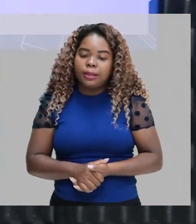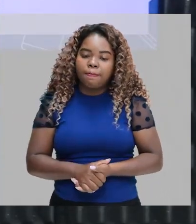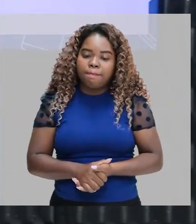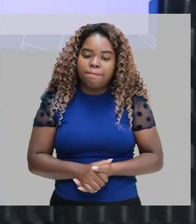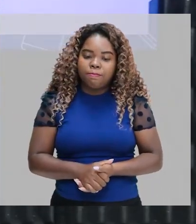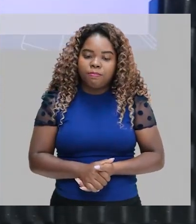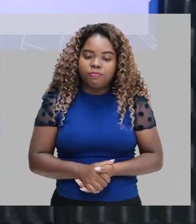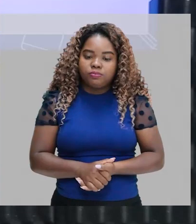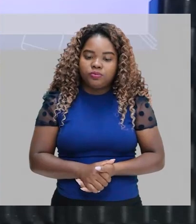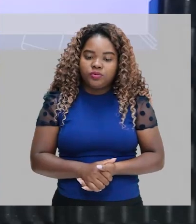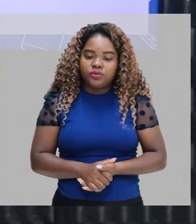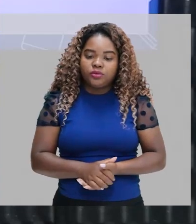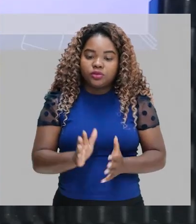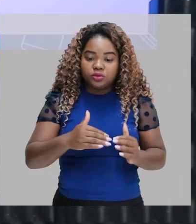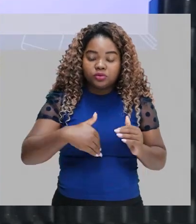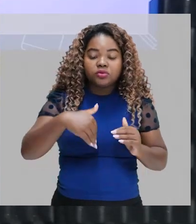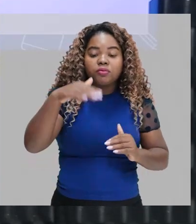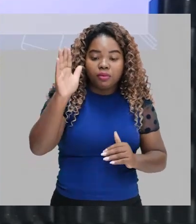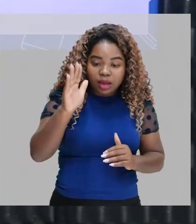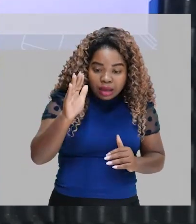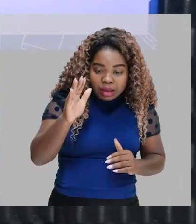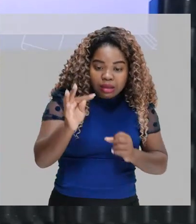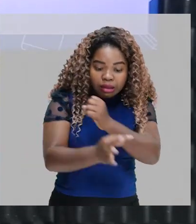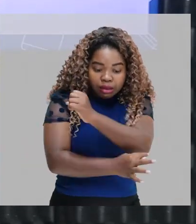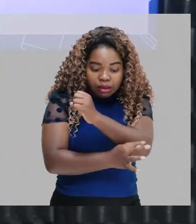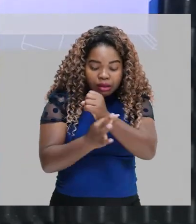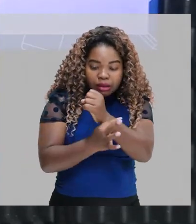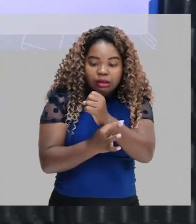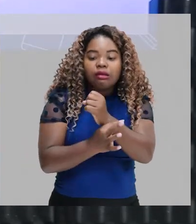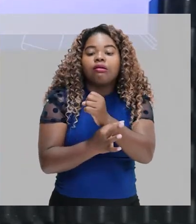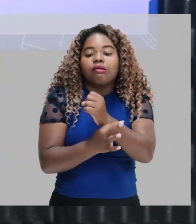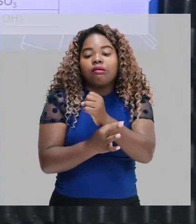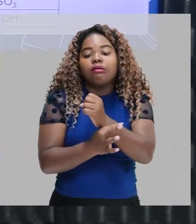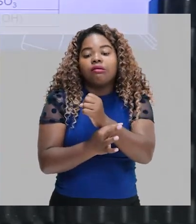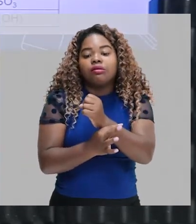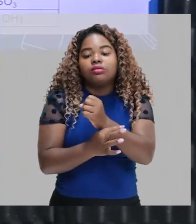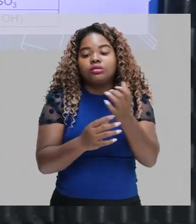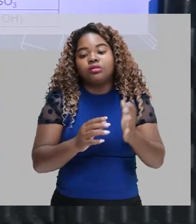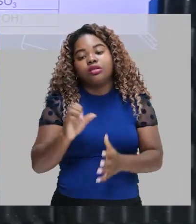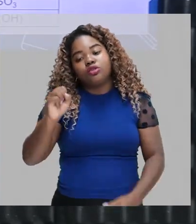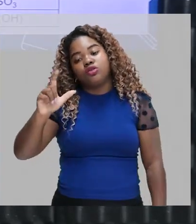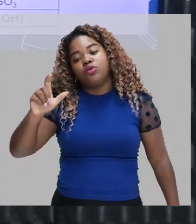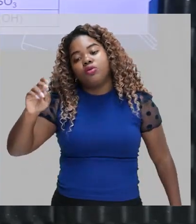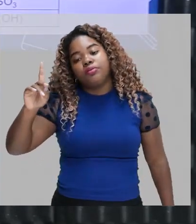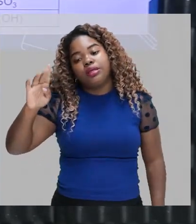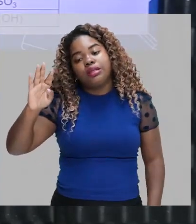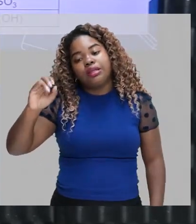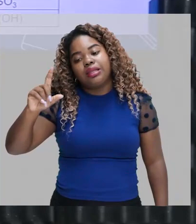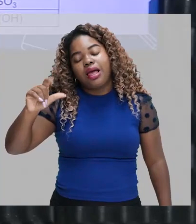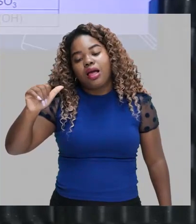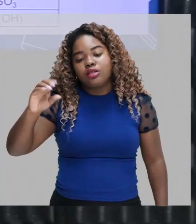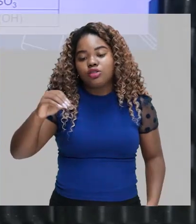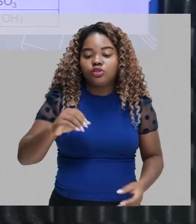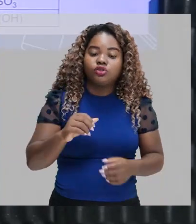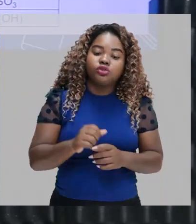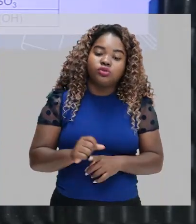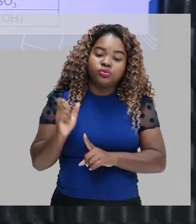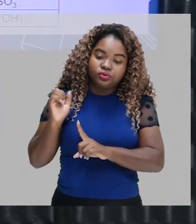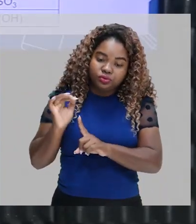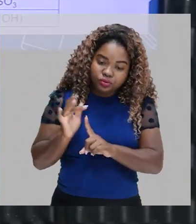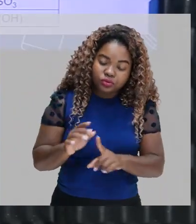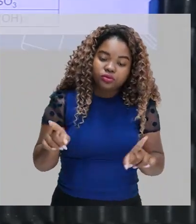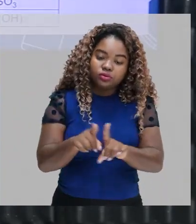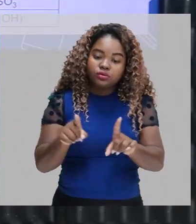ou seja, quanto maior a temperatura, menor a solubilidade do gás. Também nós vamos ter